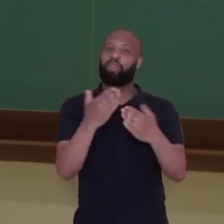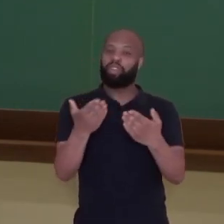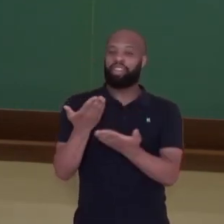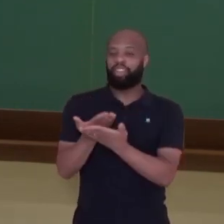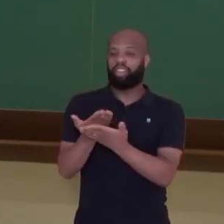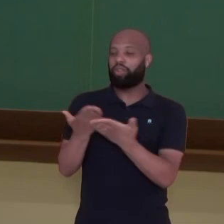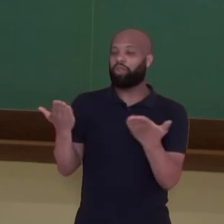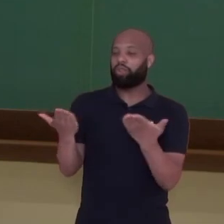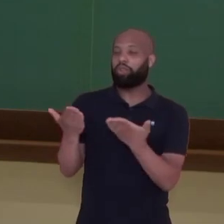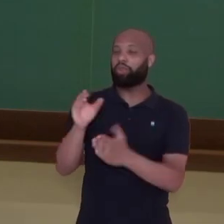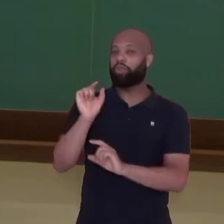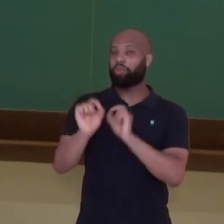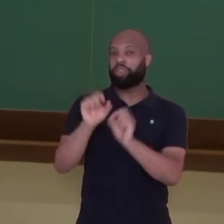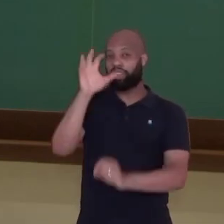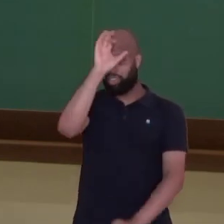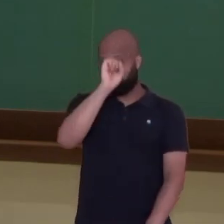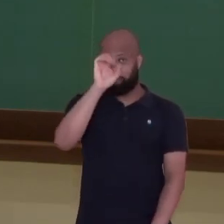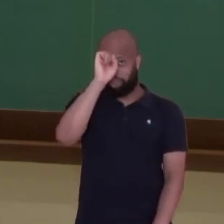Nessa aula, nós